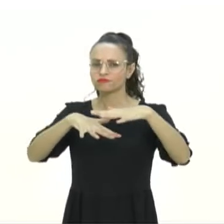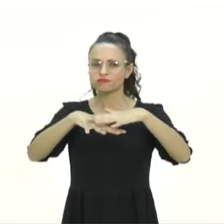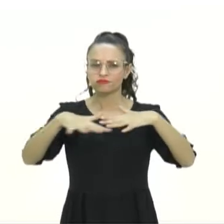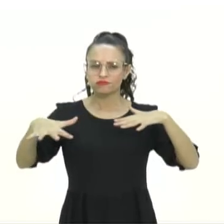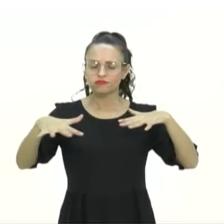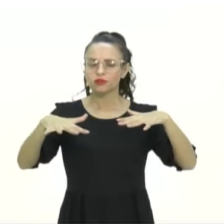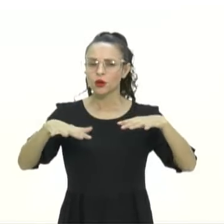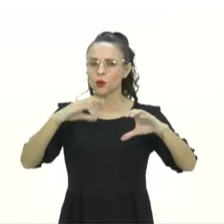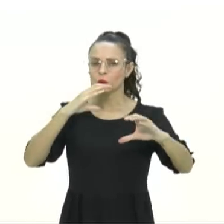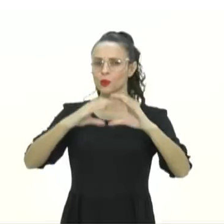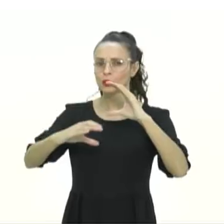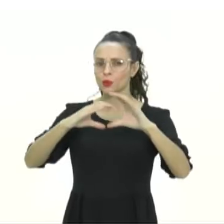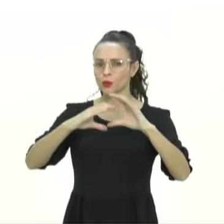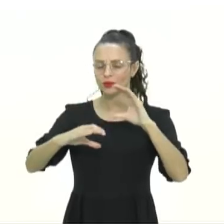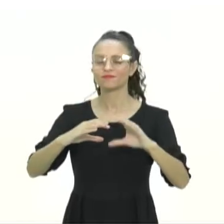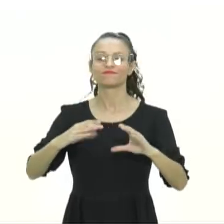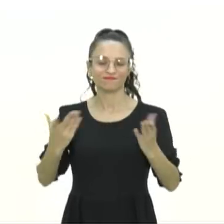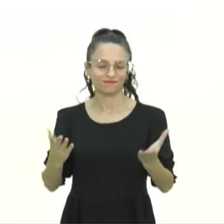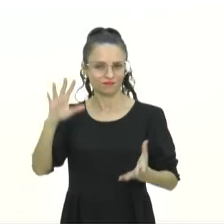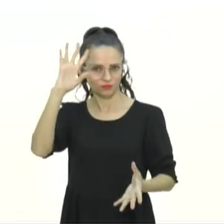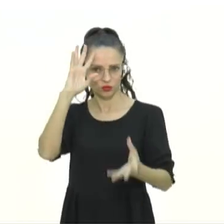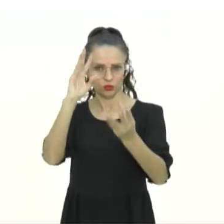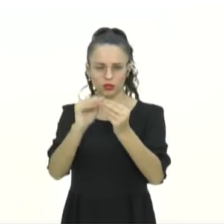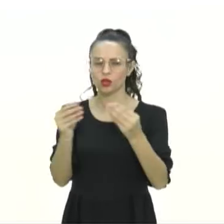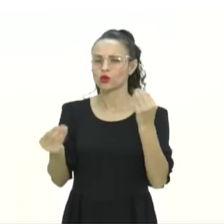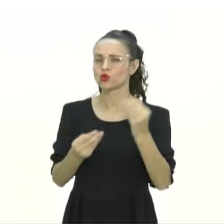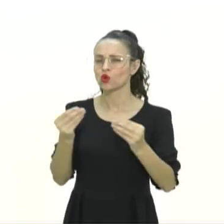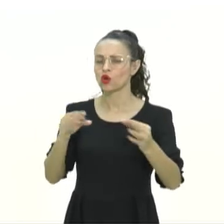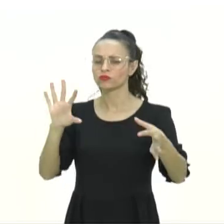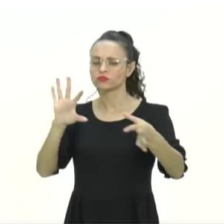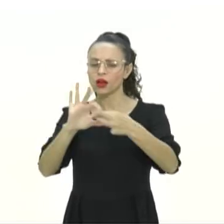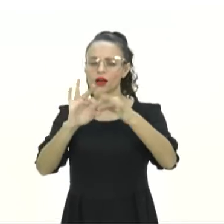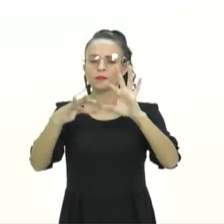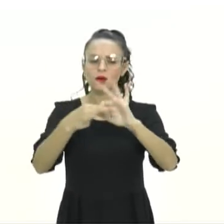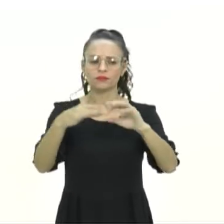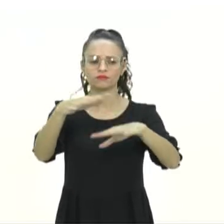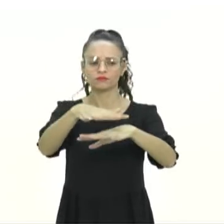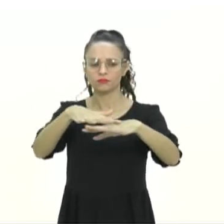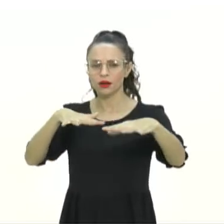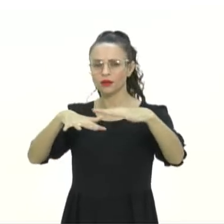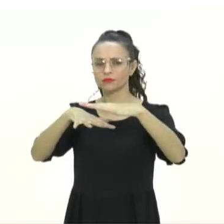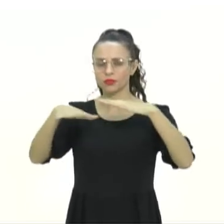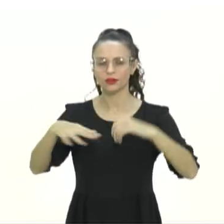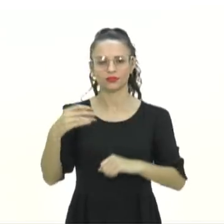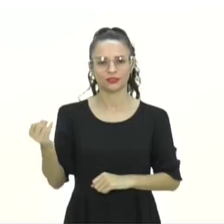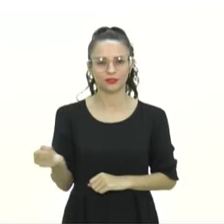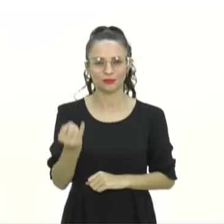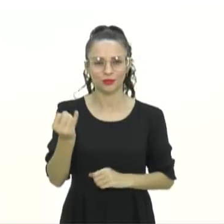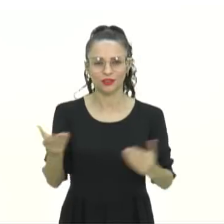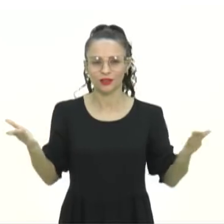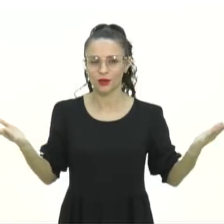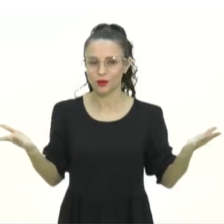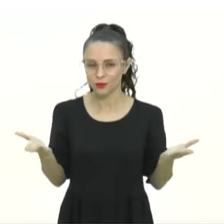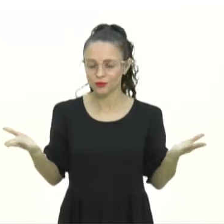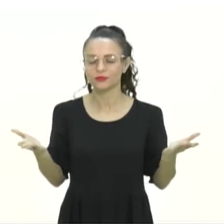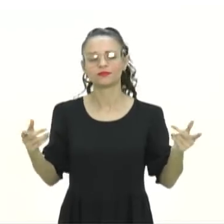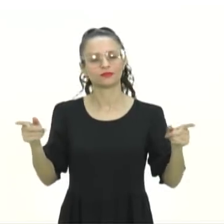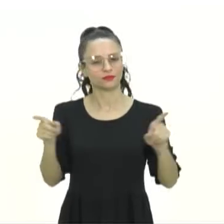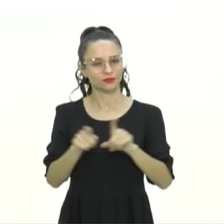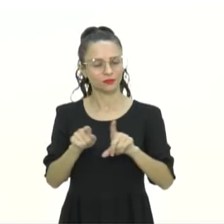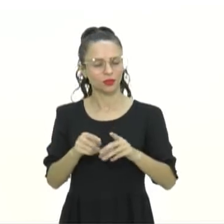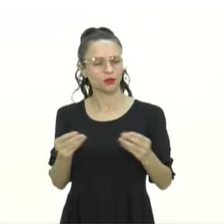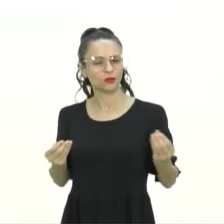comunicações. Então, compreender de que maneira que essas redes, elas são importantes nos dias atuais e o